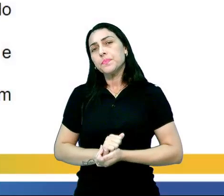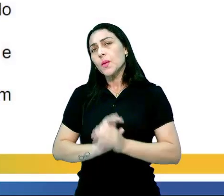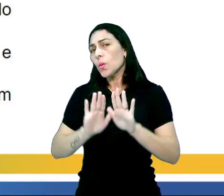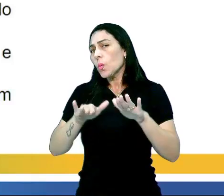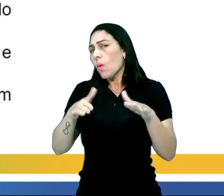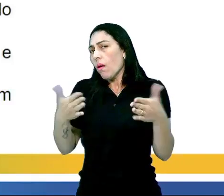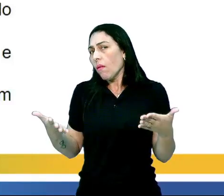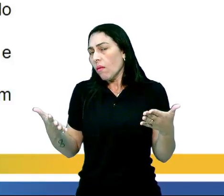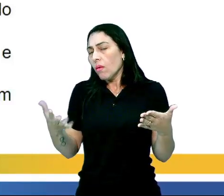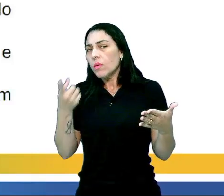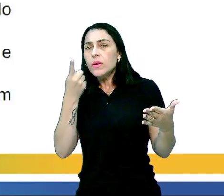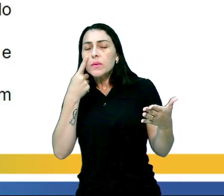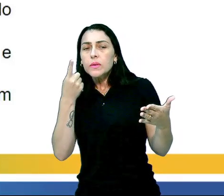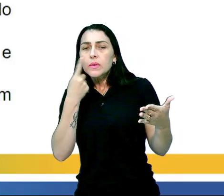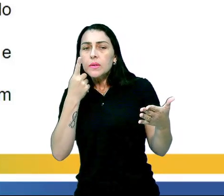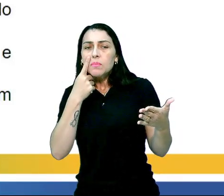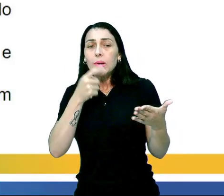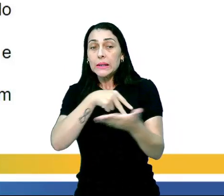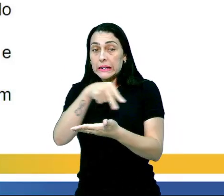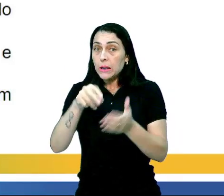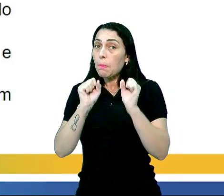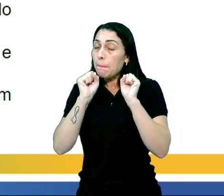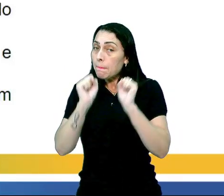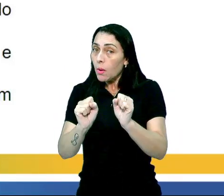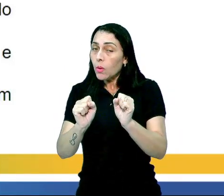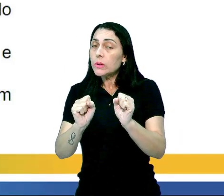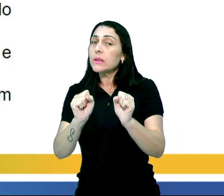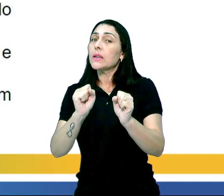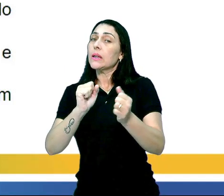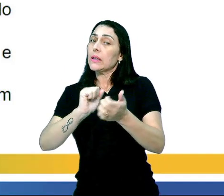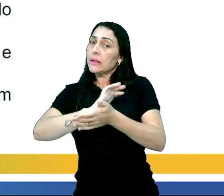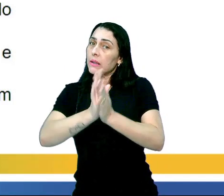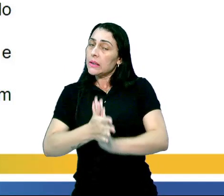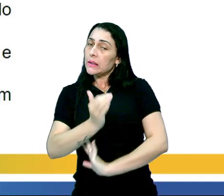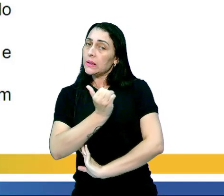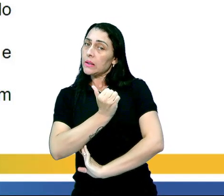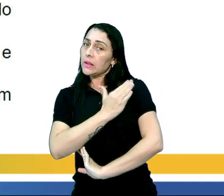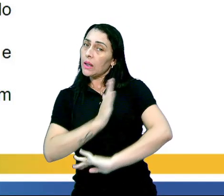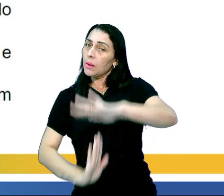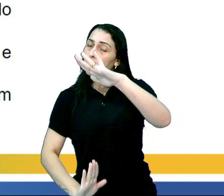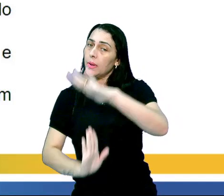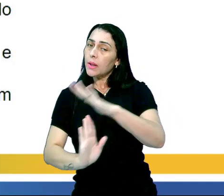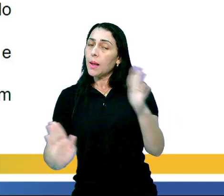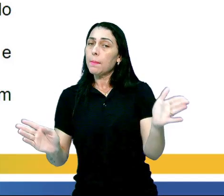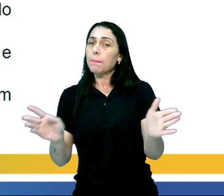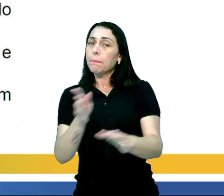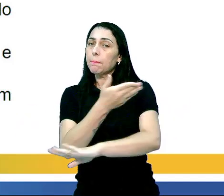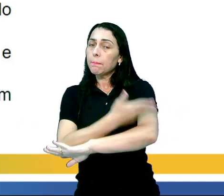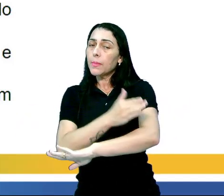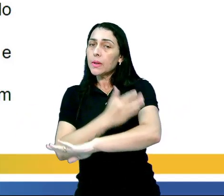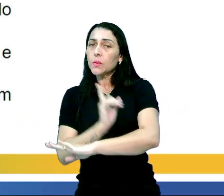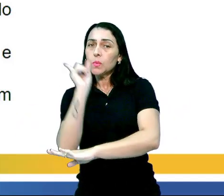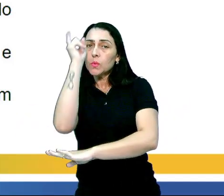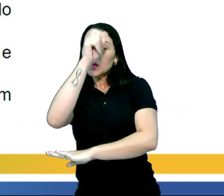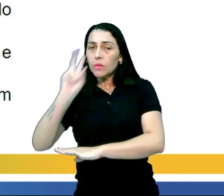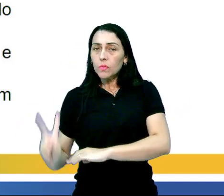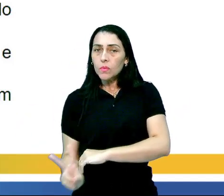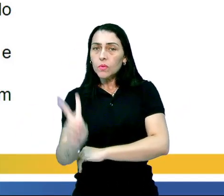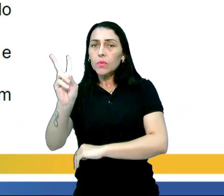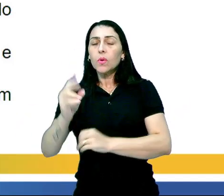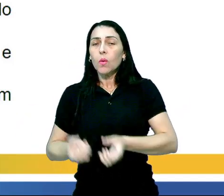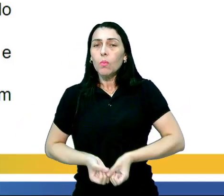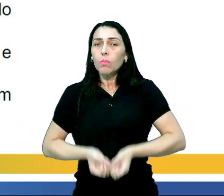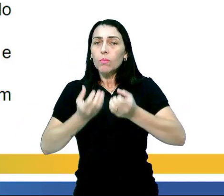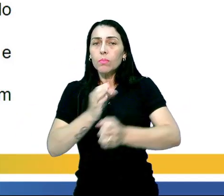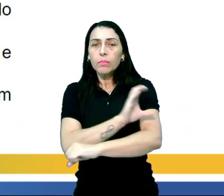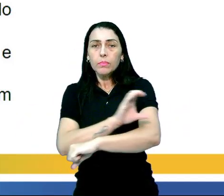Qual é o comando? Veja o comando. Ó. Como a dança pode ser alvo de estigmas e preconceitos, limitando a sua prática e dificultando a sua valorização como